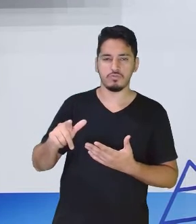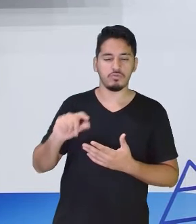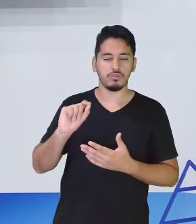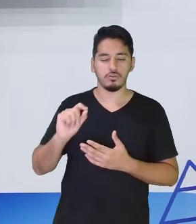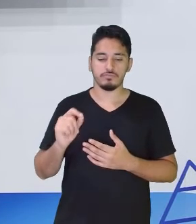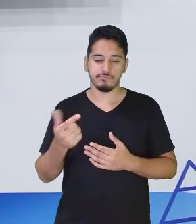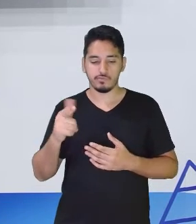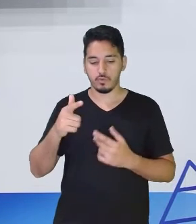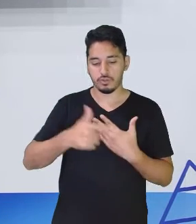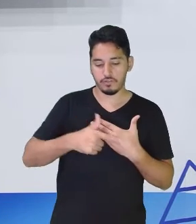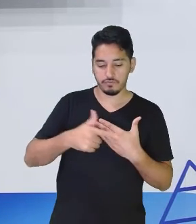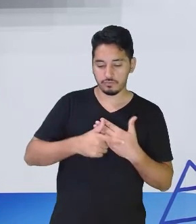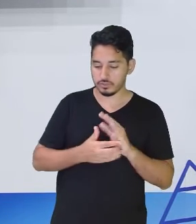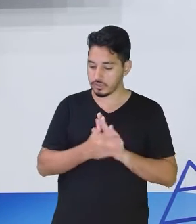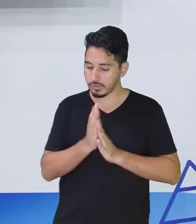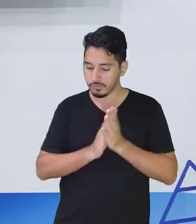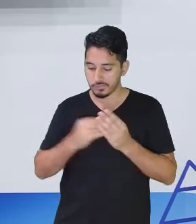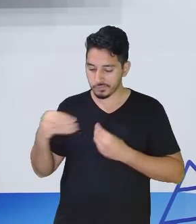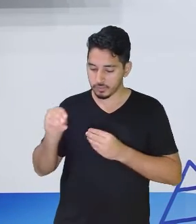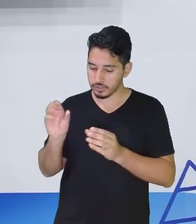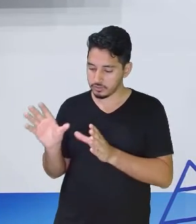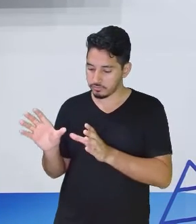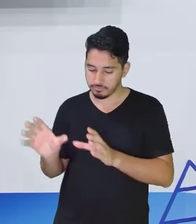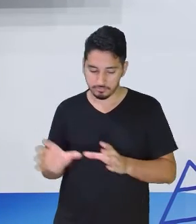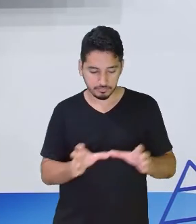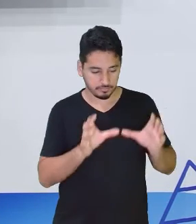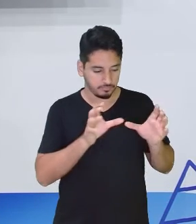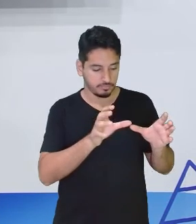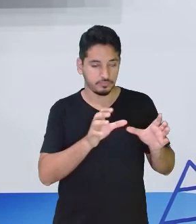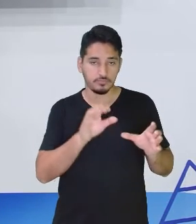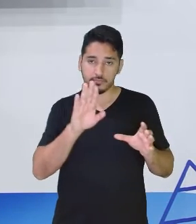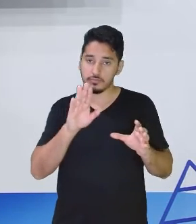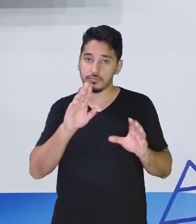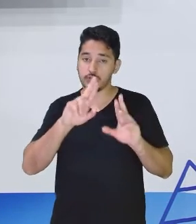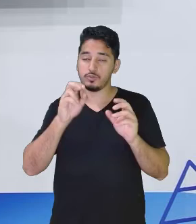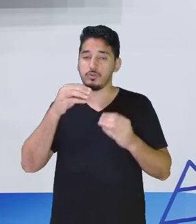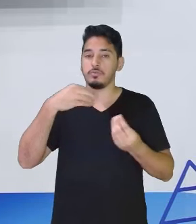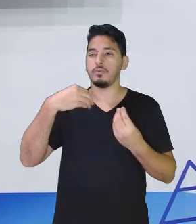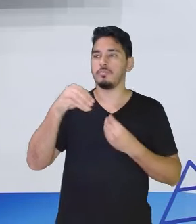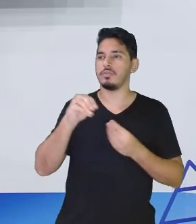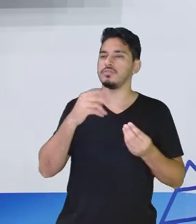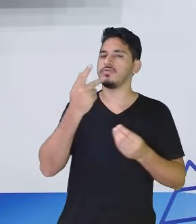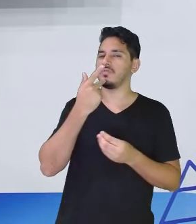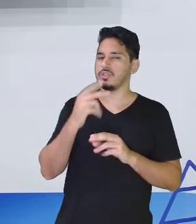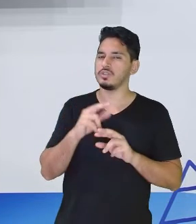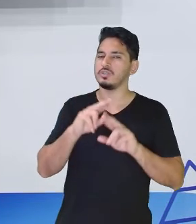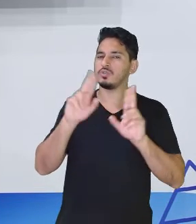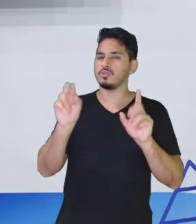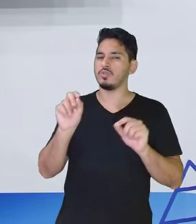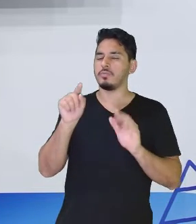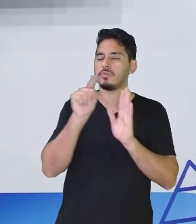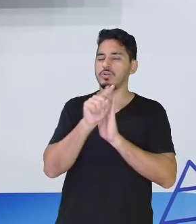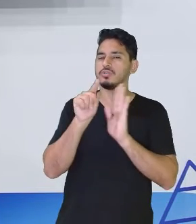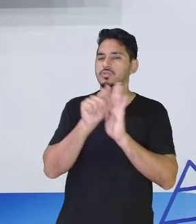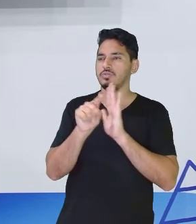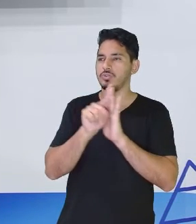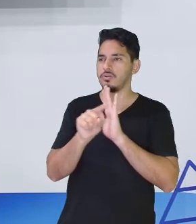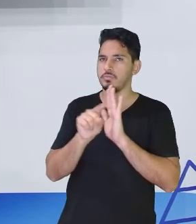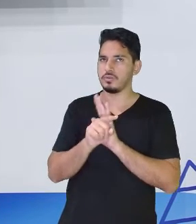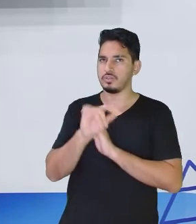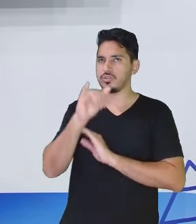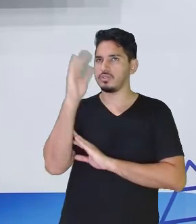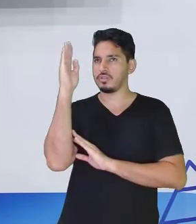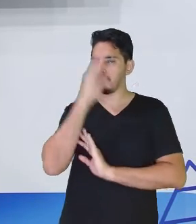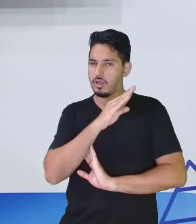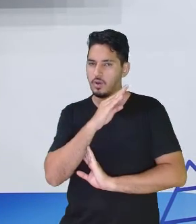outra função para aquele plástico. Então, a questão aí do plástico. Falamos a respeito do questionamento, se ele